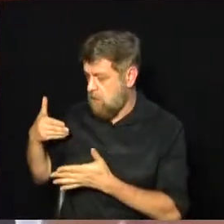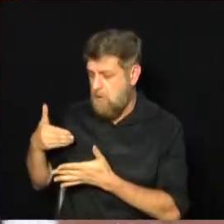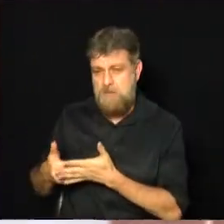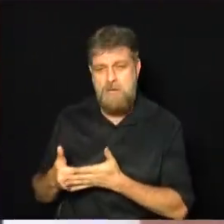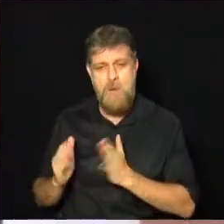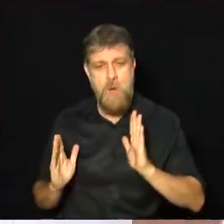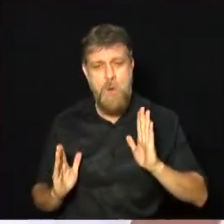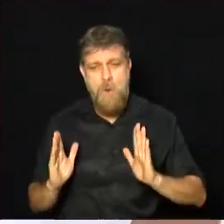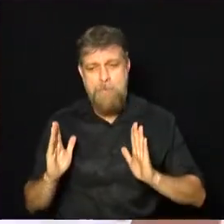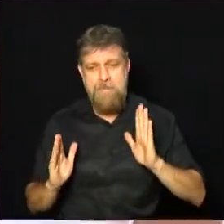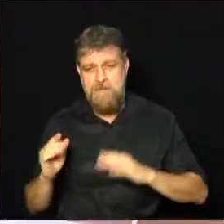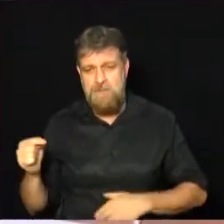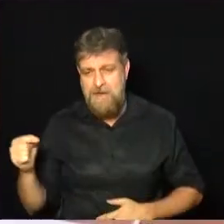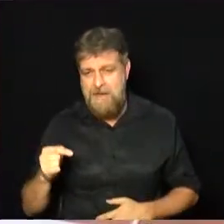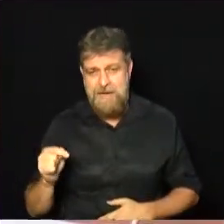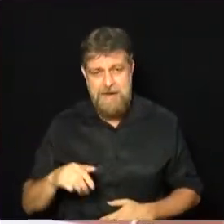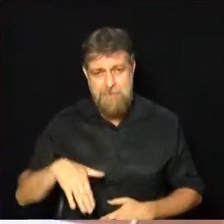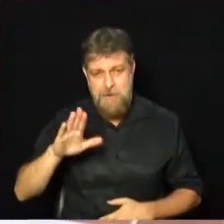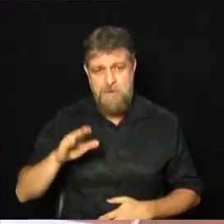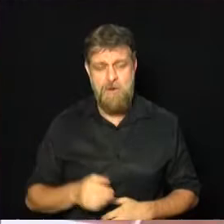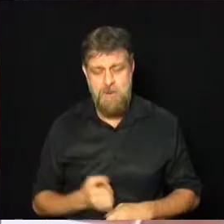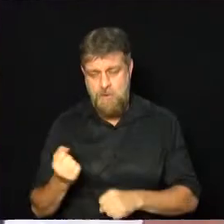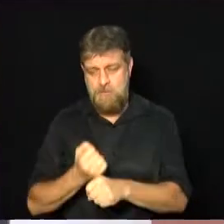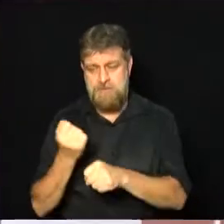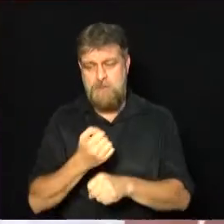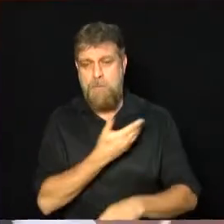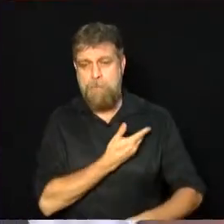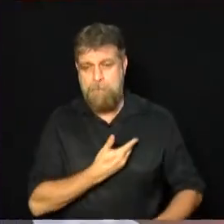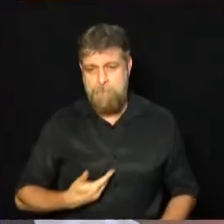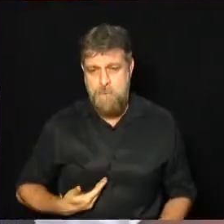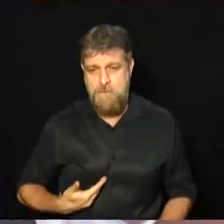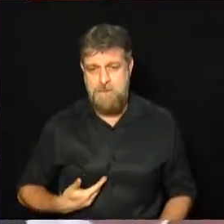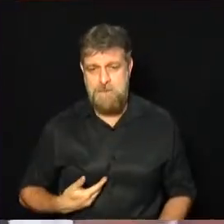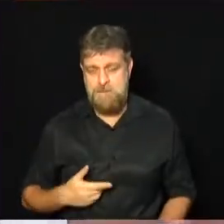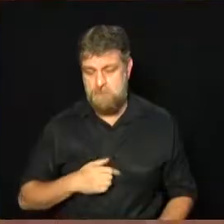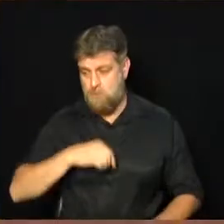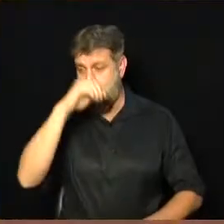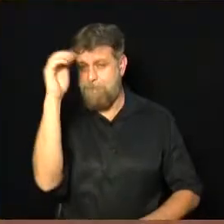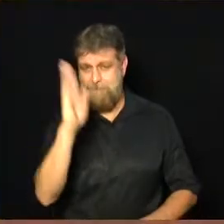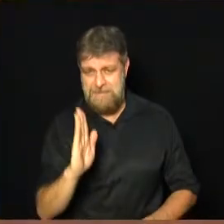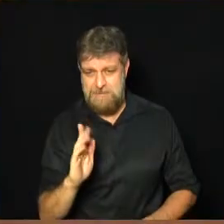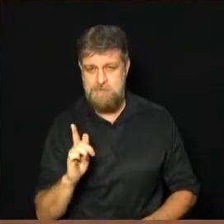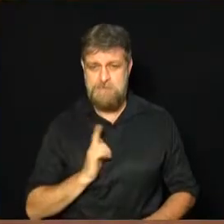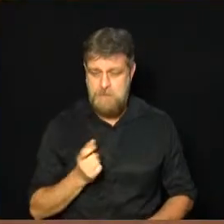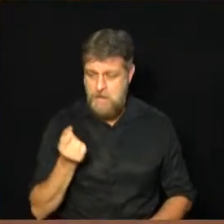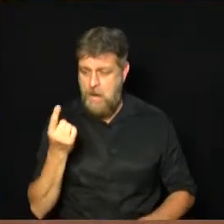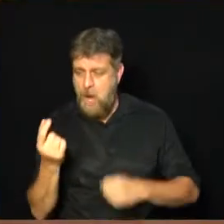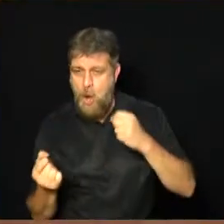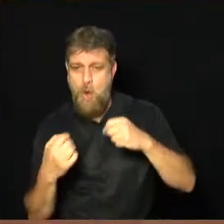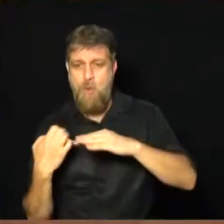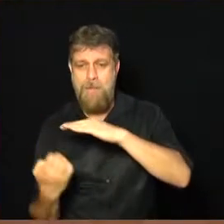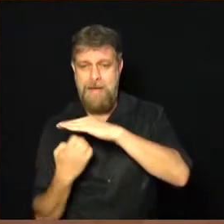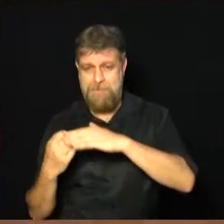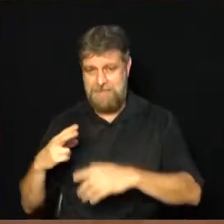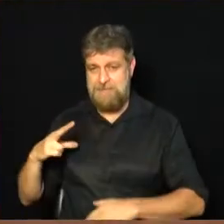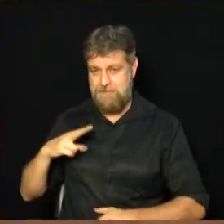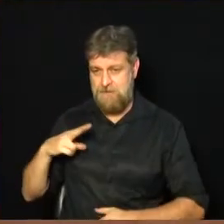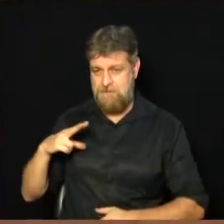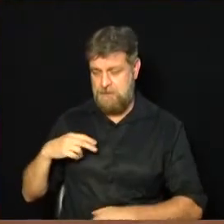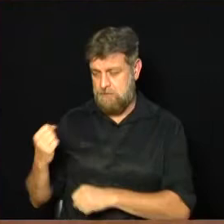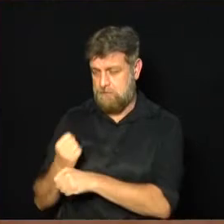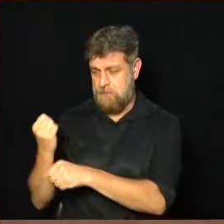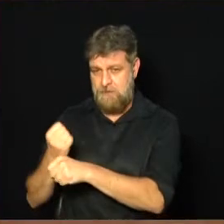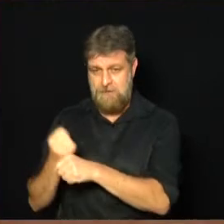tempo, ele era a maior obra pública em andamento no Brasil. Tem algumas obras privadas, mas obra pública, com